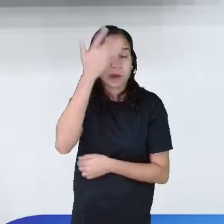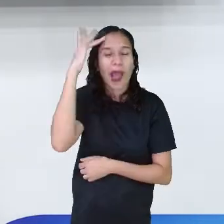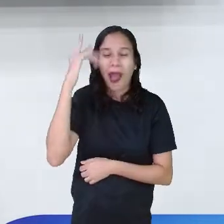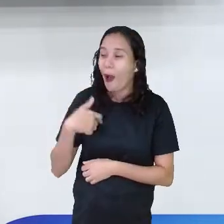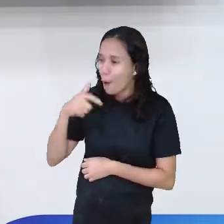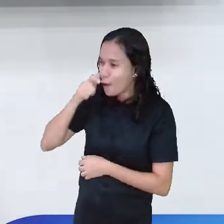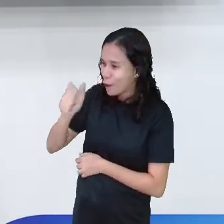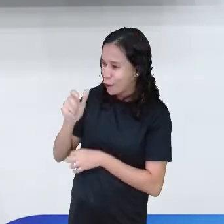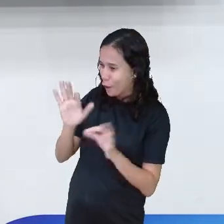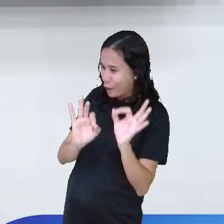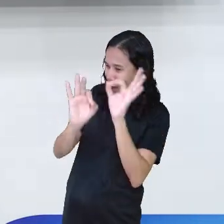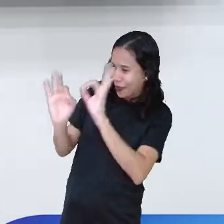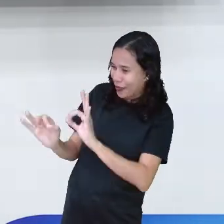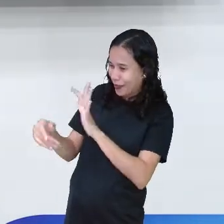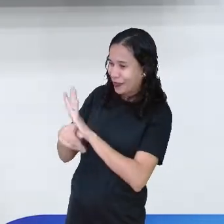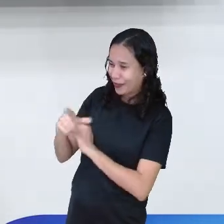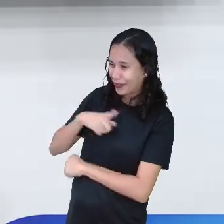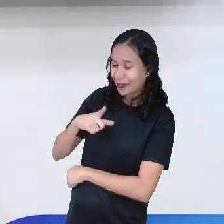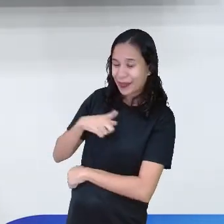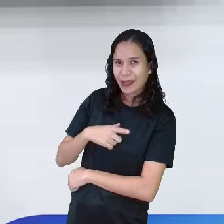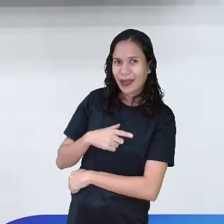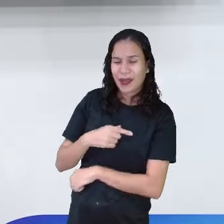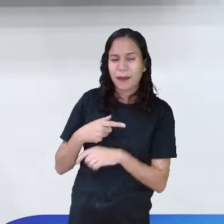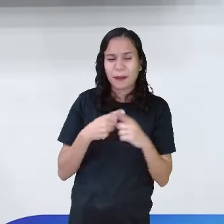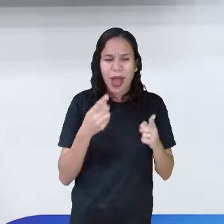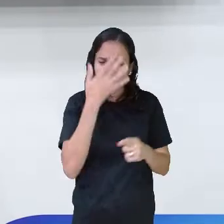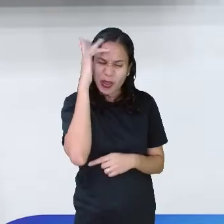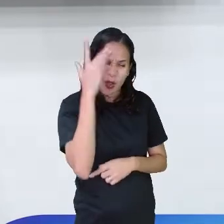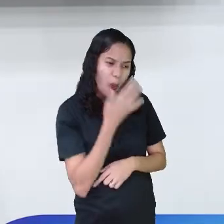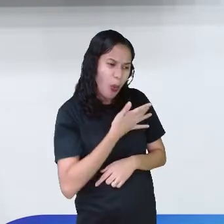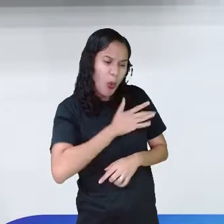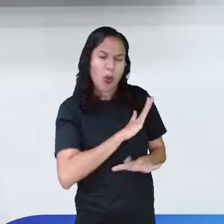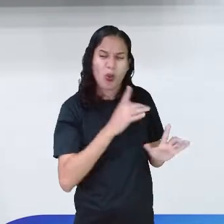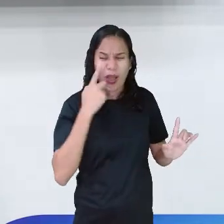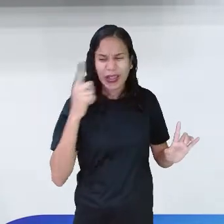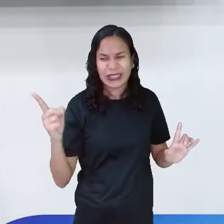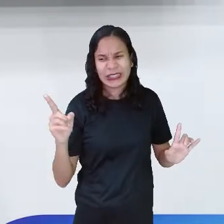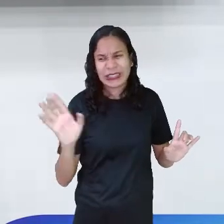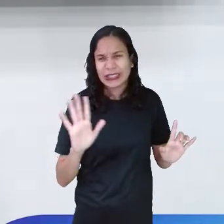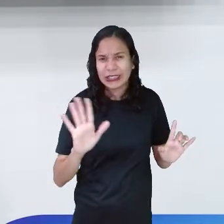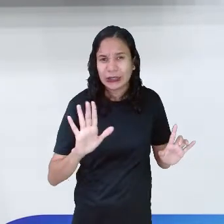vai se interessar bastante em assistir. Aquele público que não é tão fã assim, pode